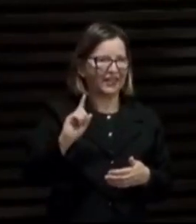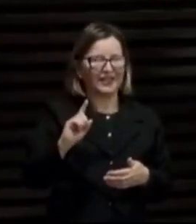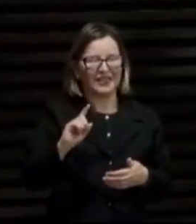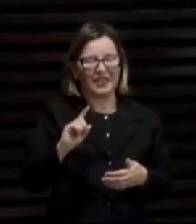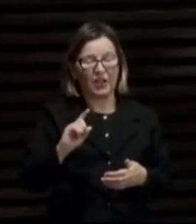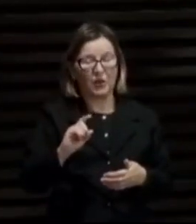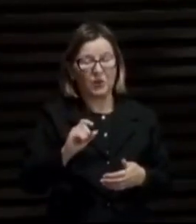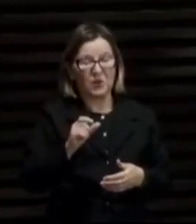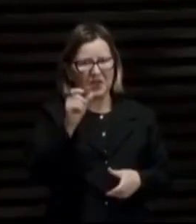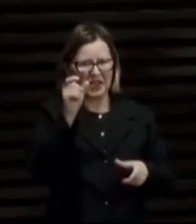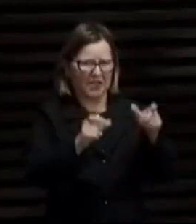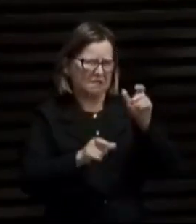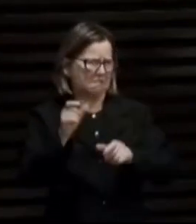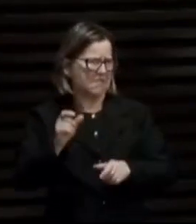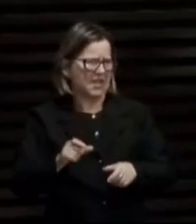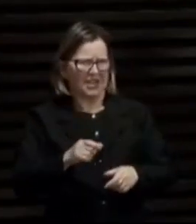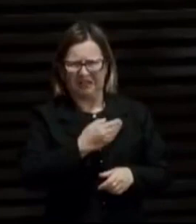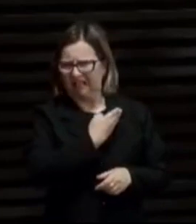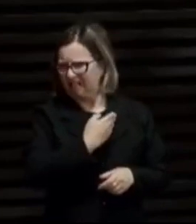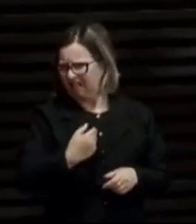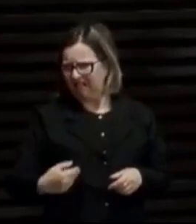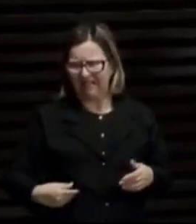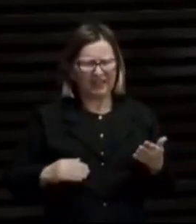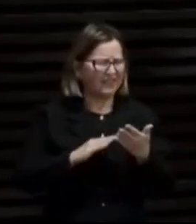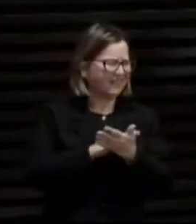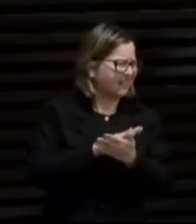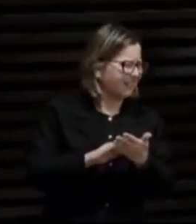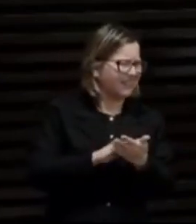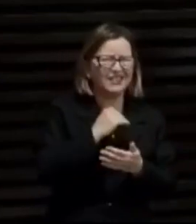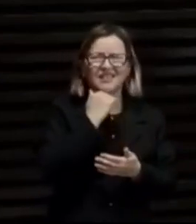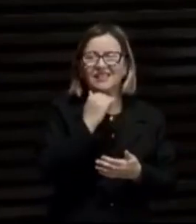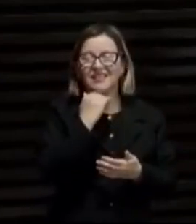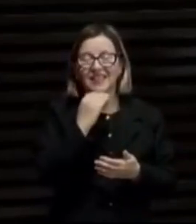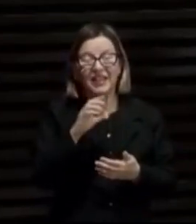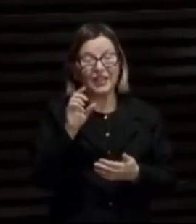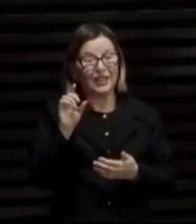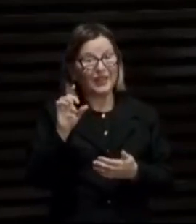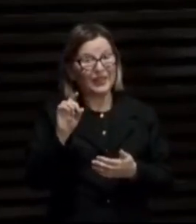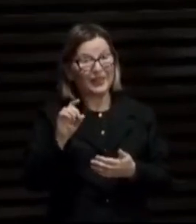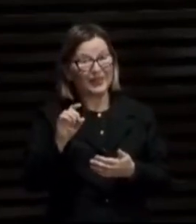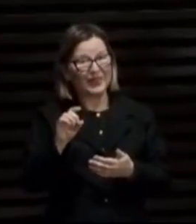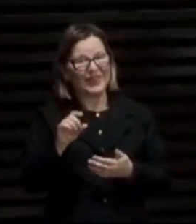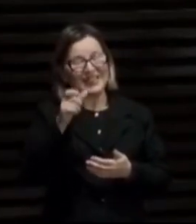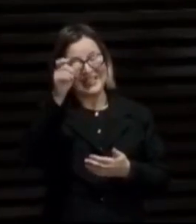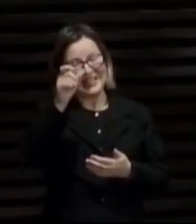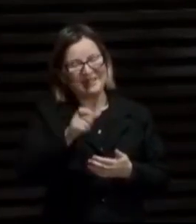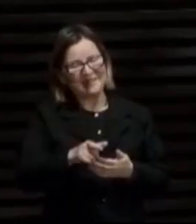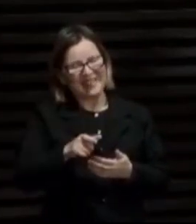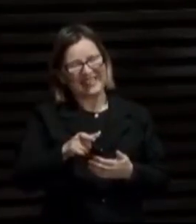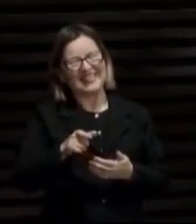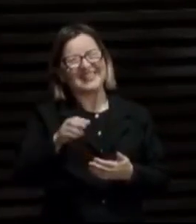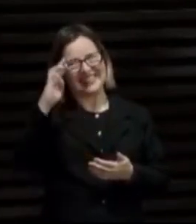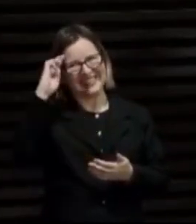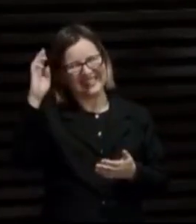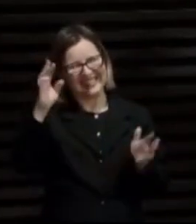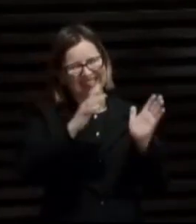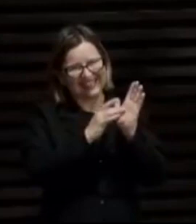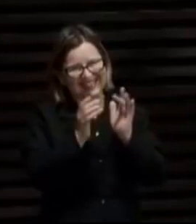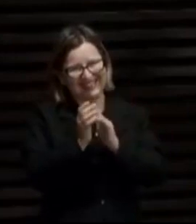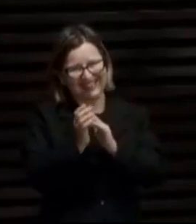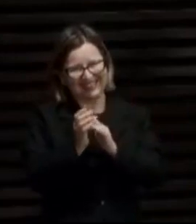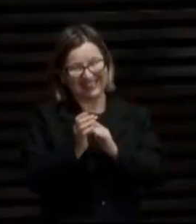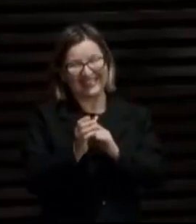pessoas, em governo. A nossa confiança tem que estar na pessoa de Cristo. Que o Senhor faça isso realidade na nossa